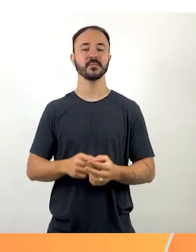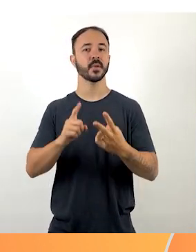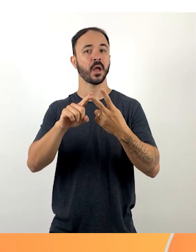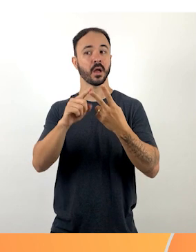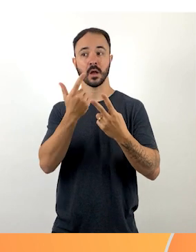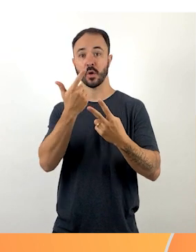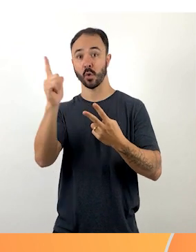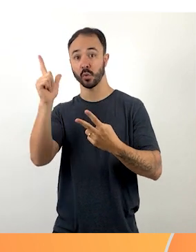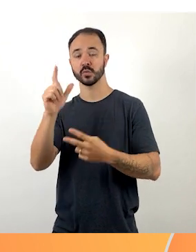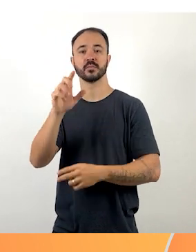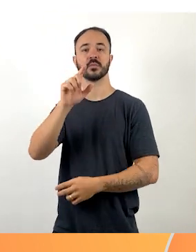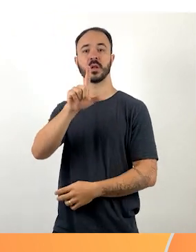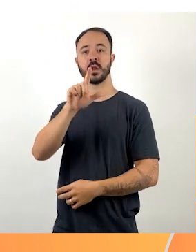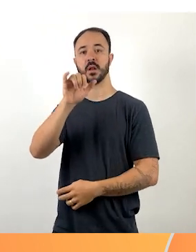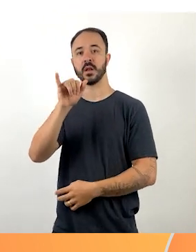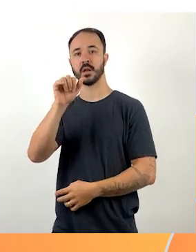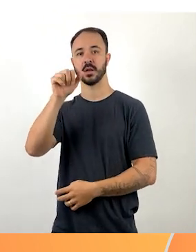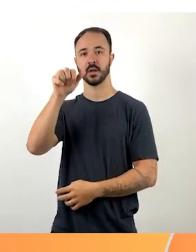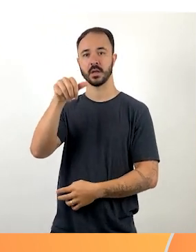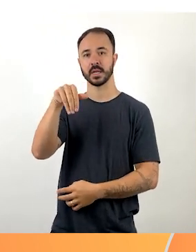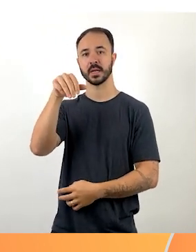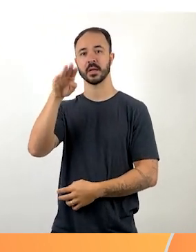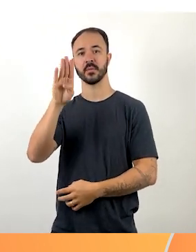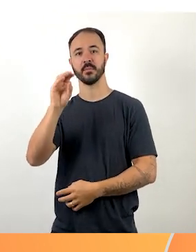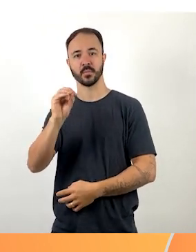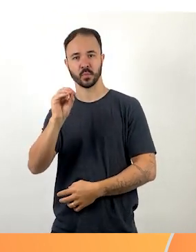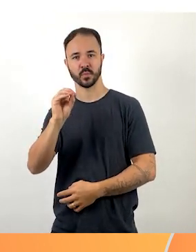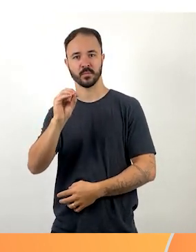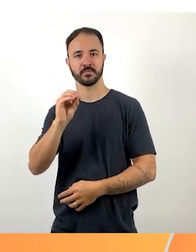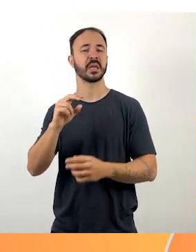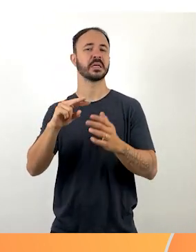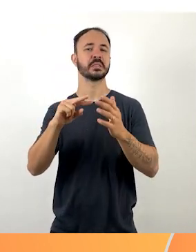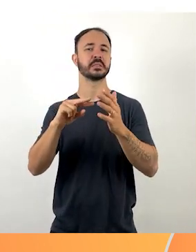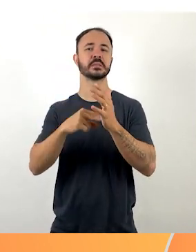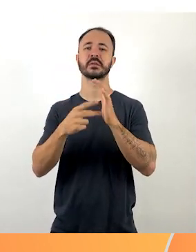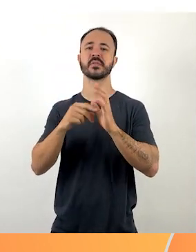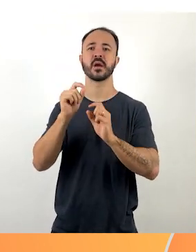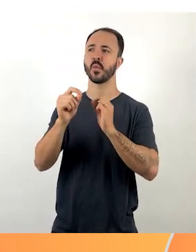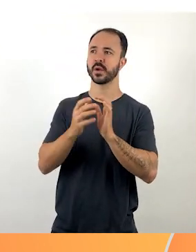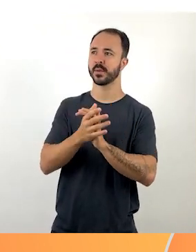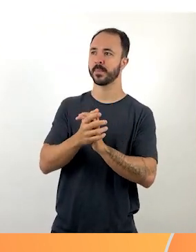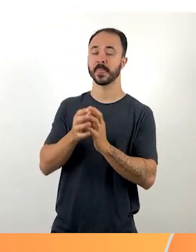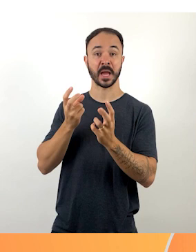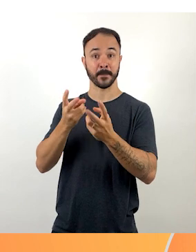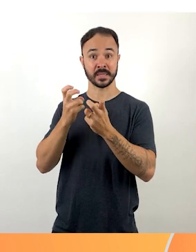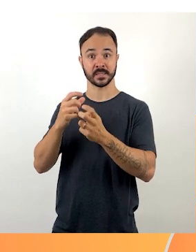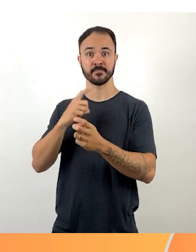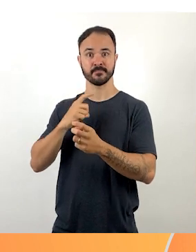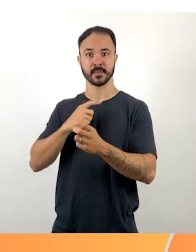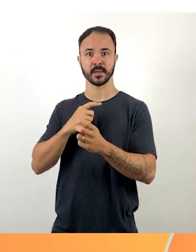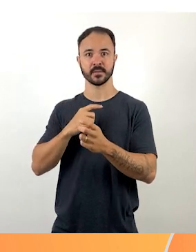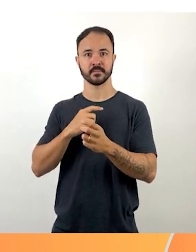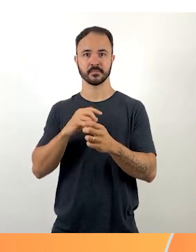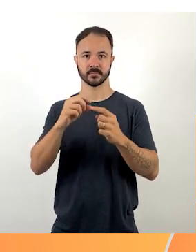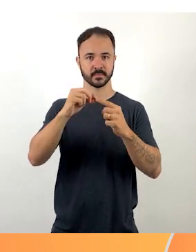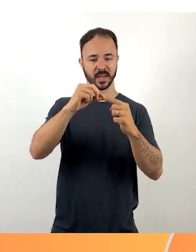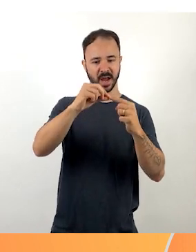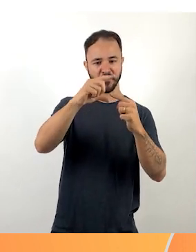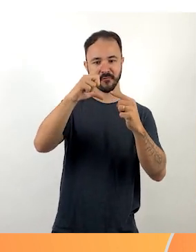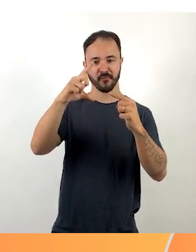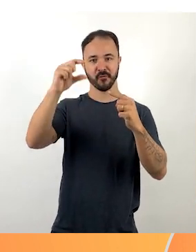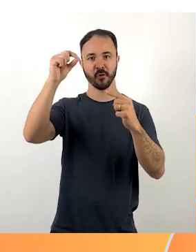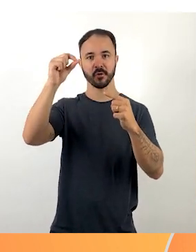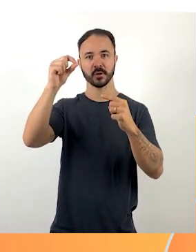Limbo. O limbo é uma área de expansão laminar da folha. Perceba que aqui nós temos umas ramificações, as nervuras da